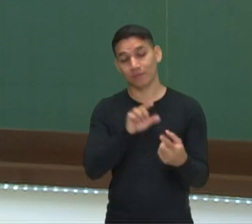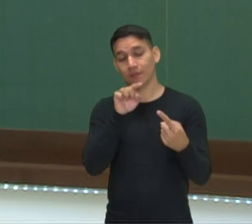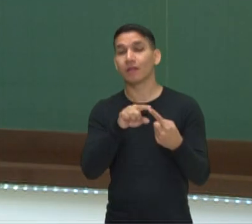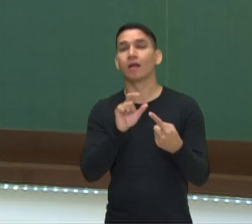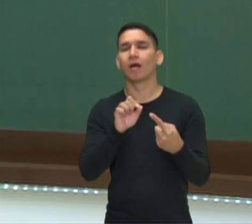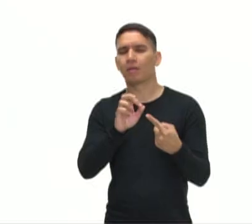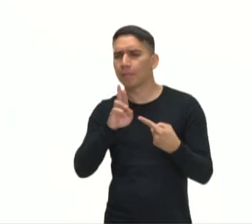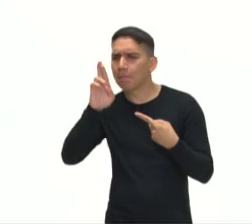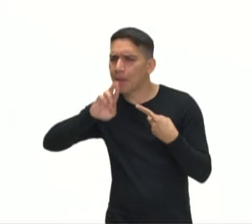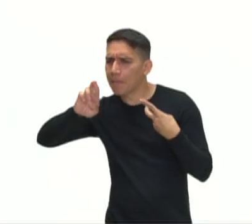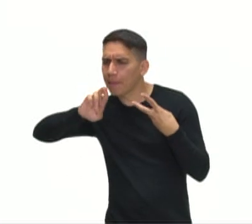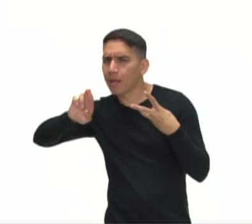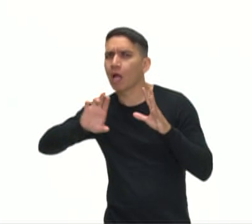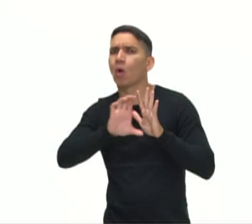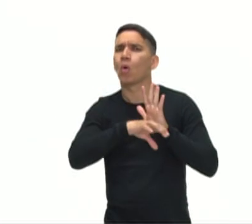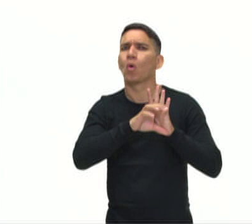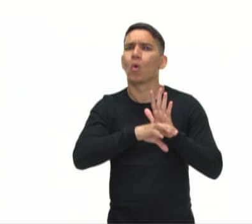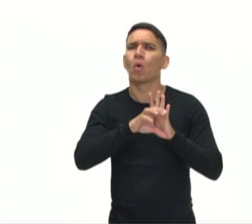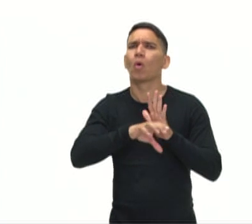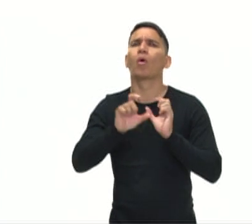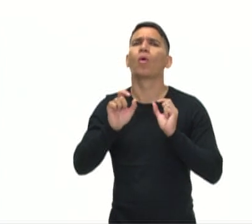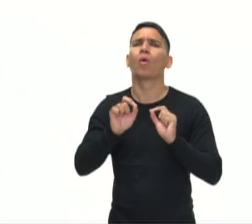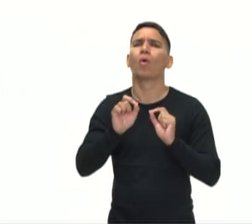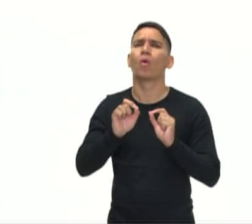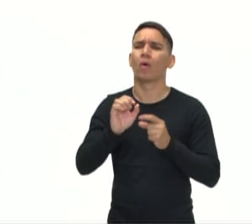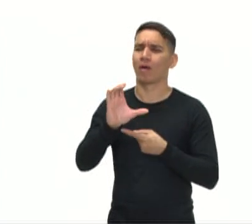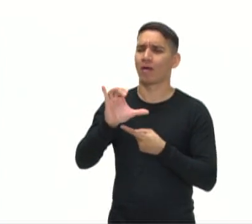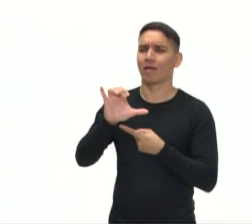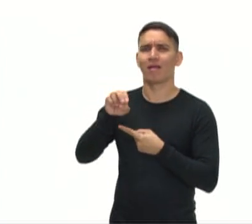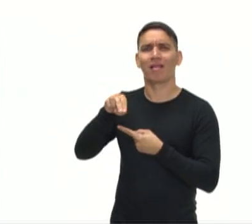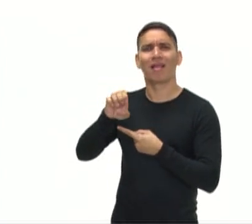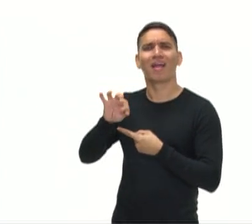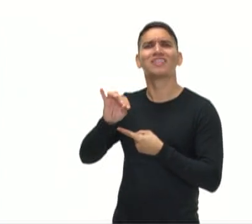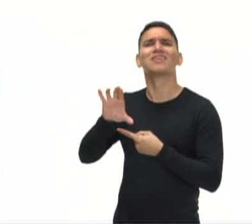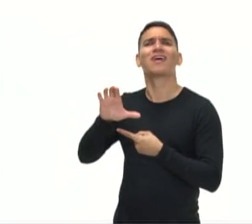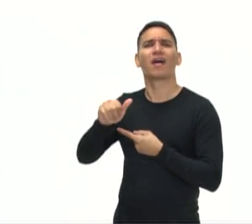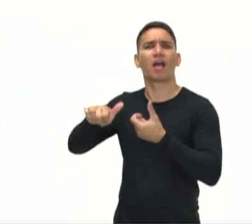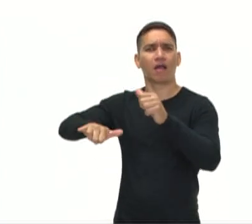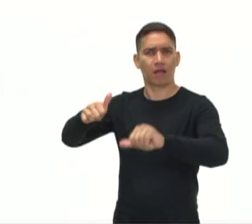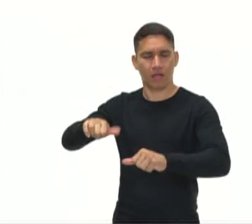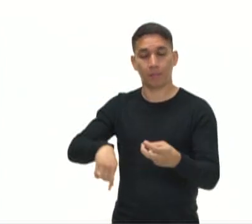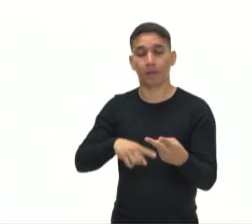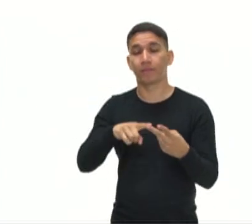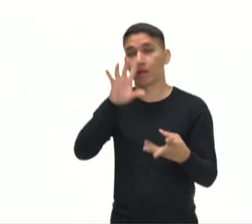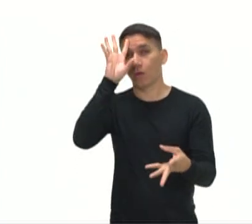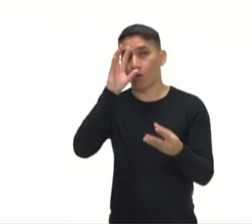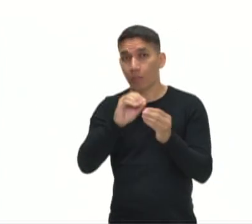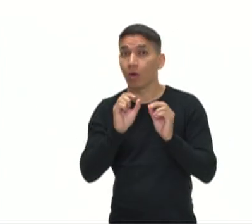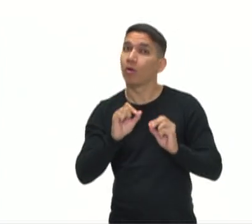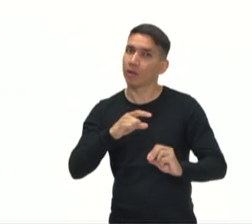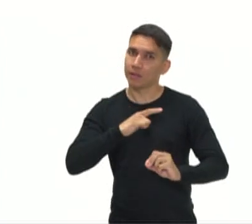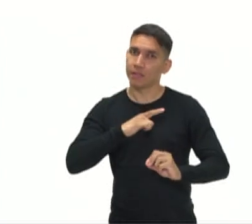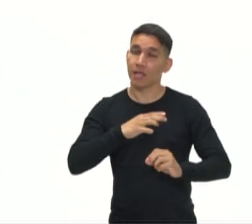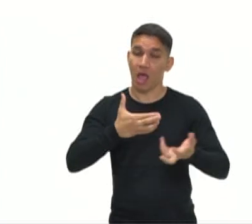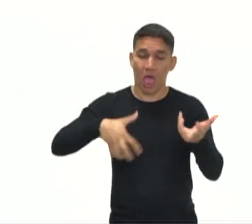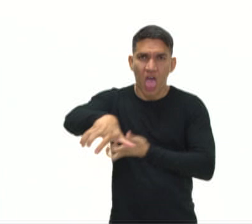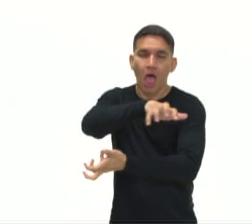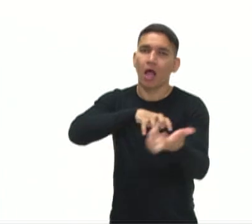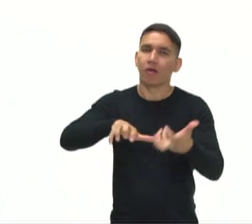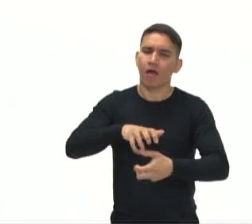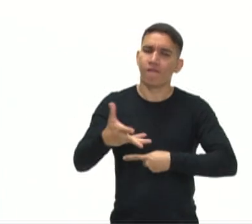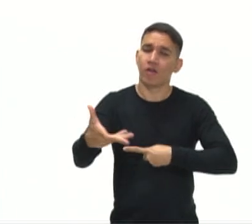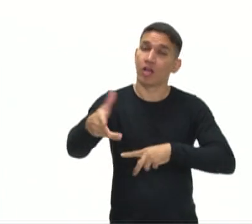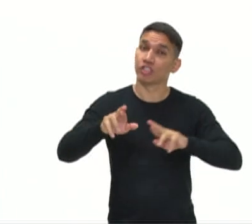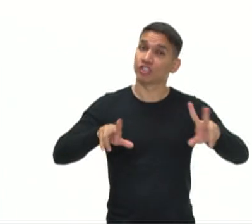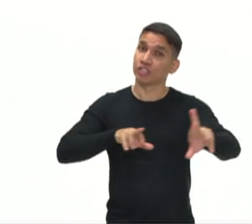revisar o conceito de cinética química, compreender que existem reações que ocorrem com velocidades diferentes e praticar o